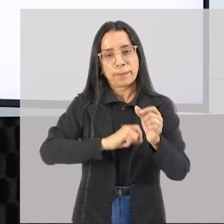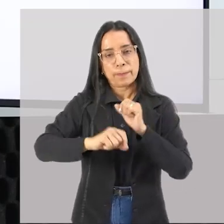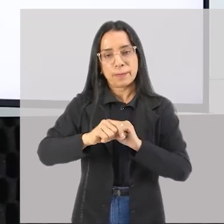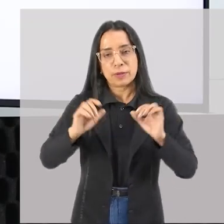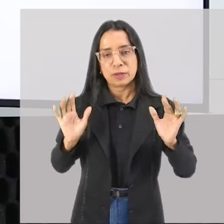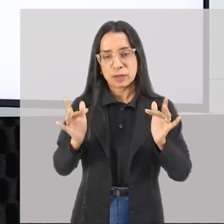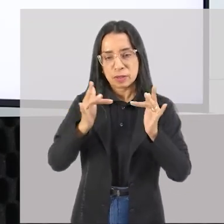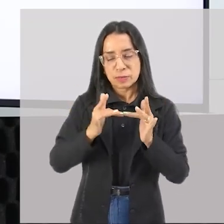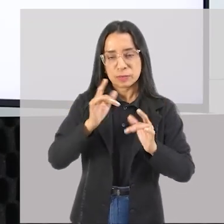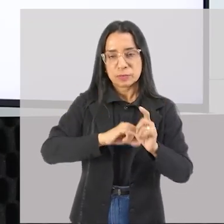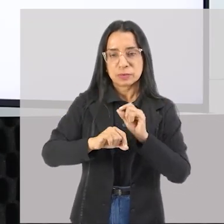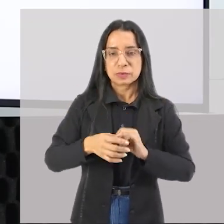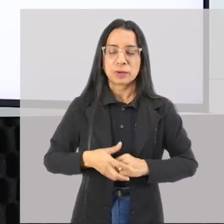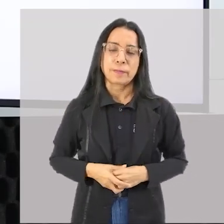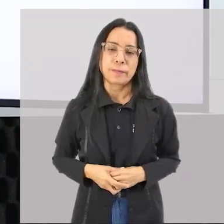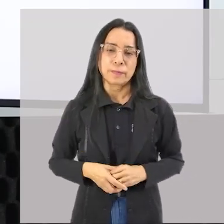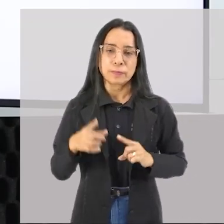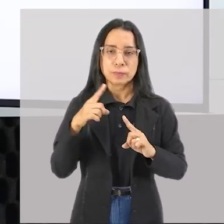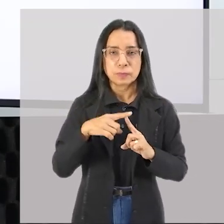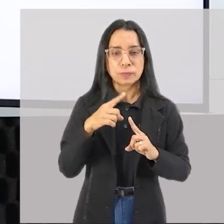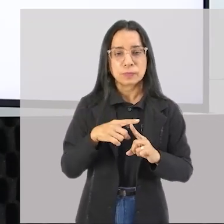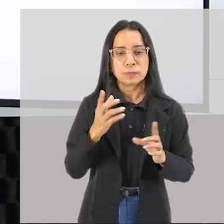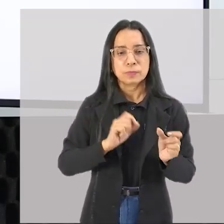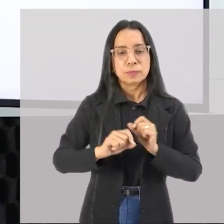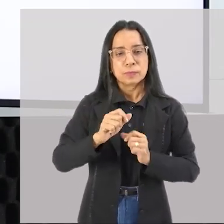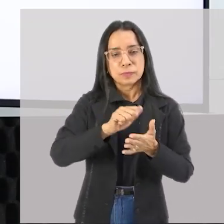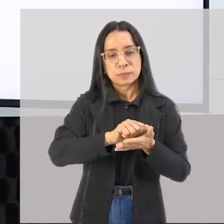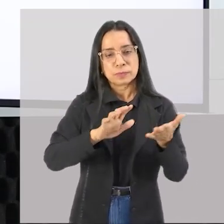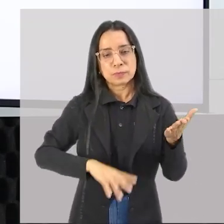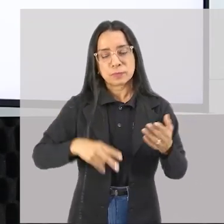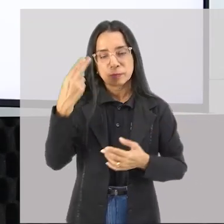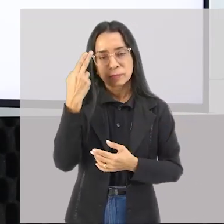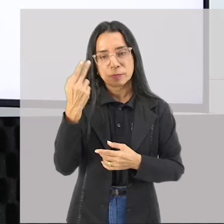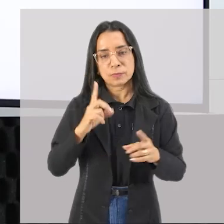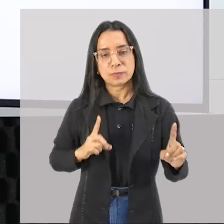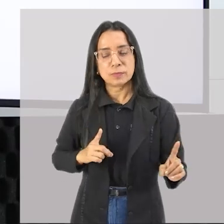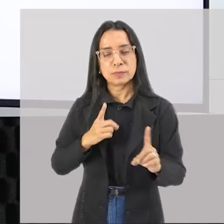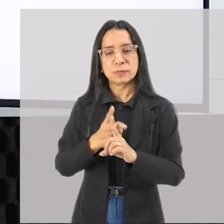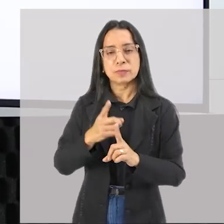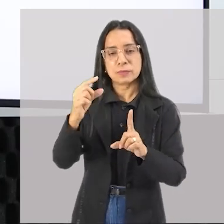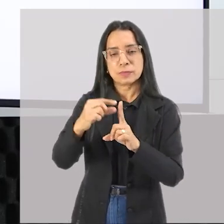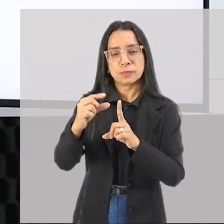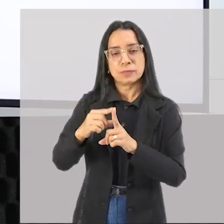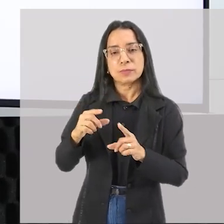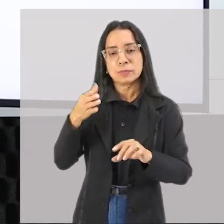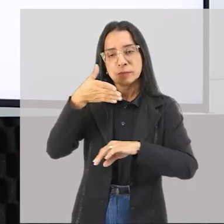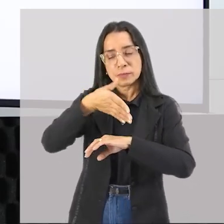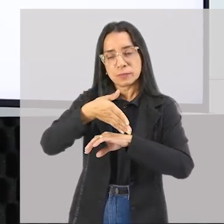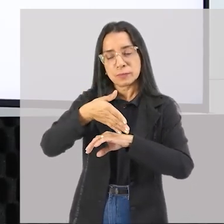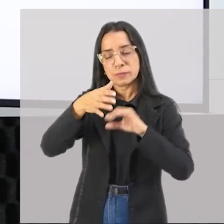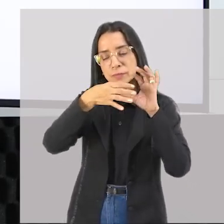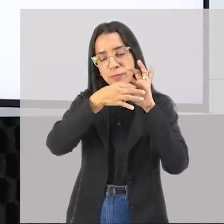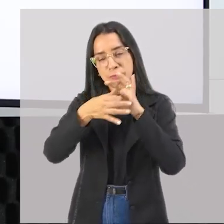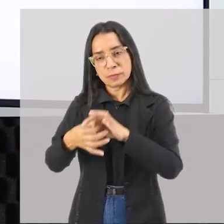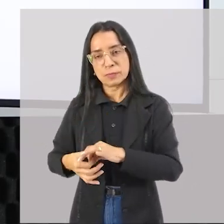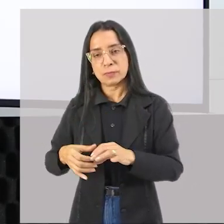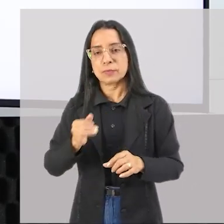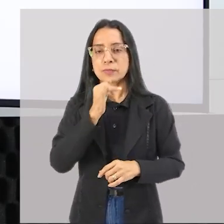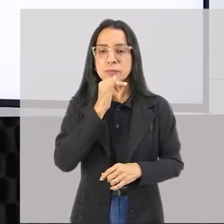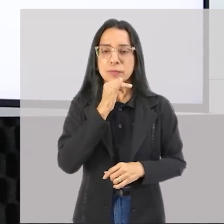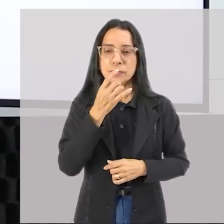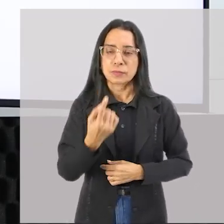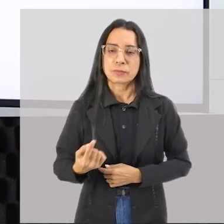se familiarizar. E o tipo de exercício que é muito comum é encontrar essas palavras em contextos. Então, por exemplo,